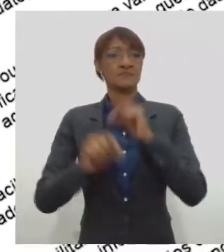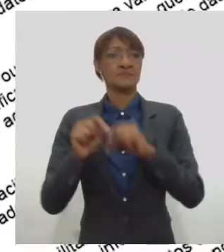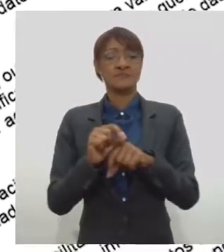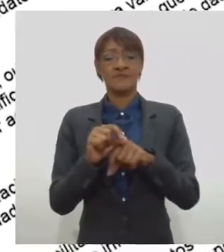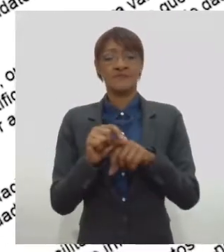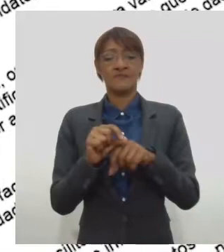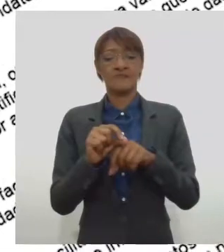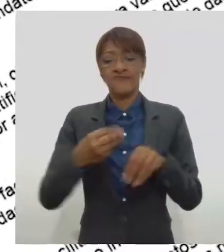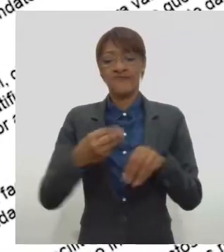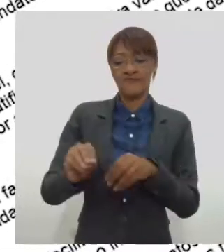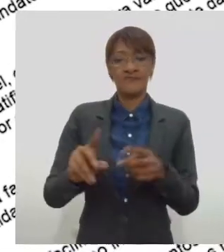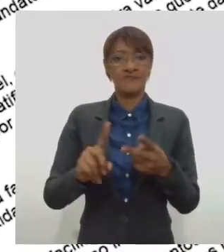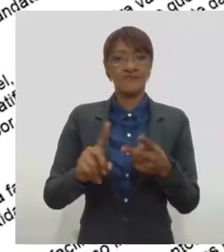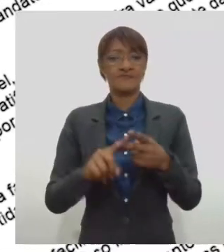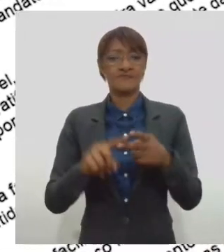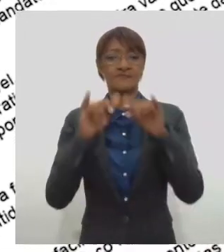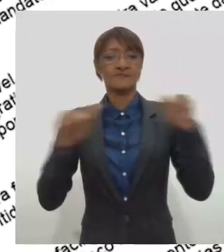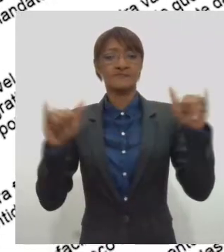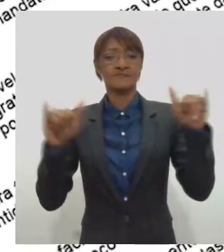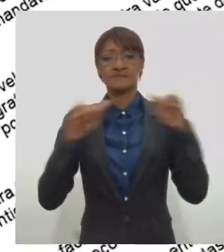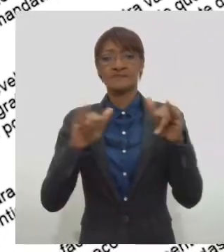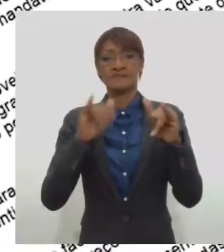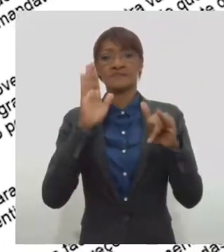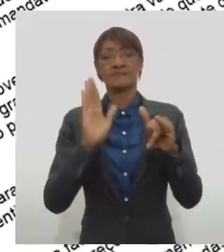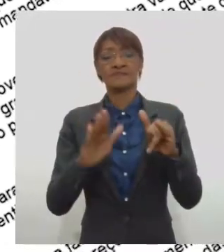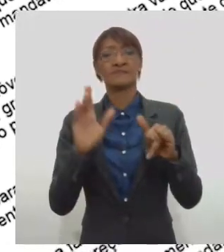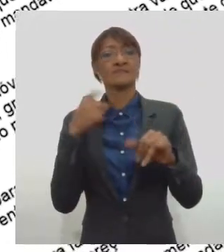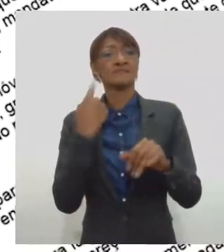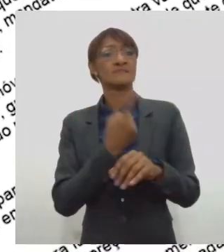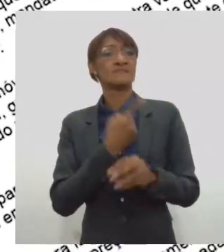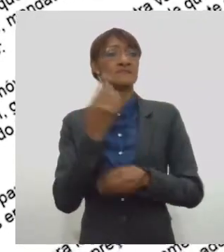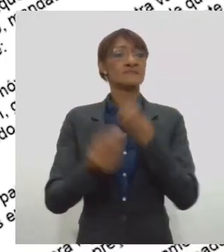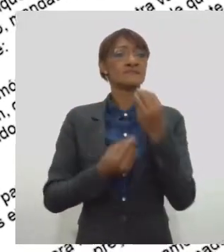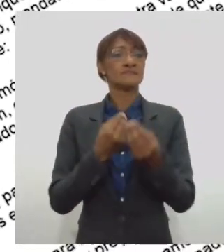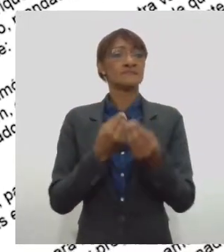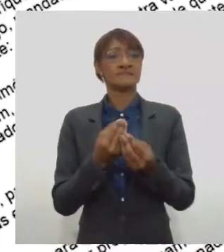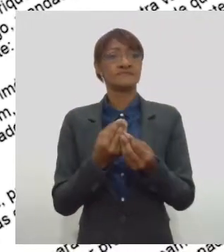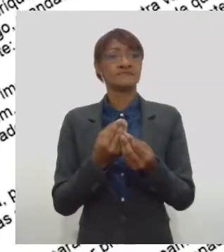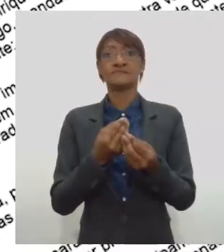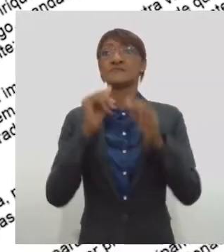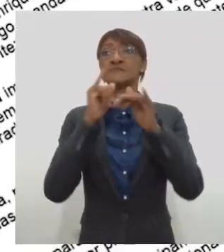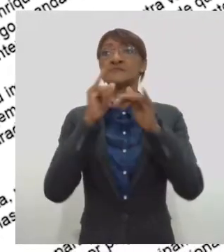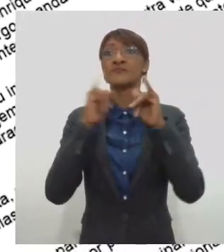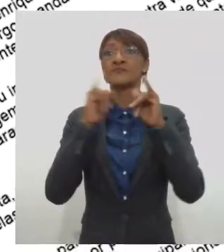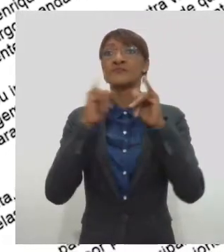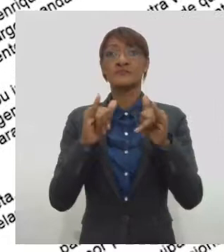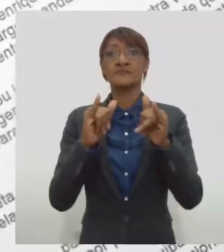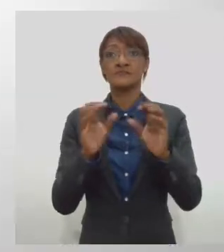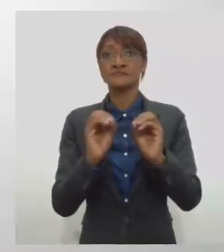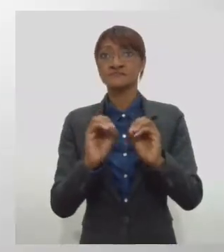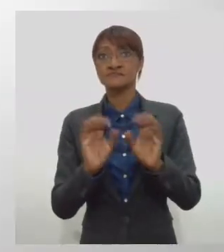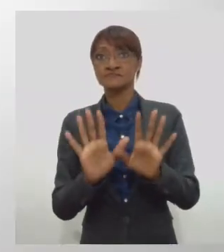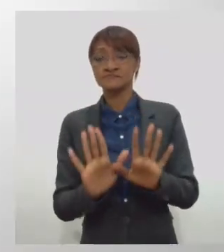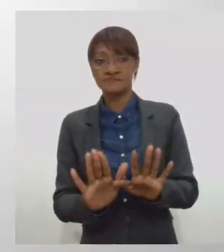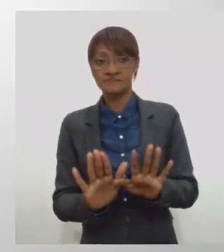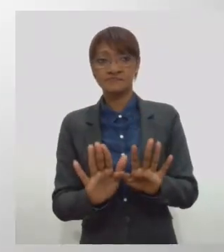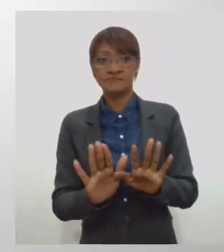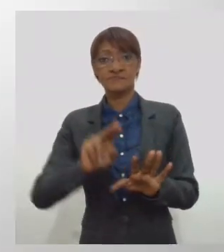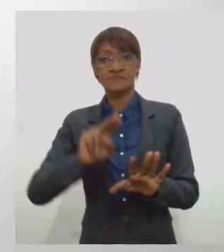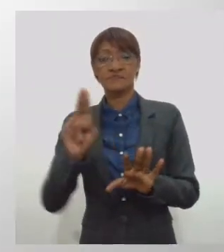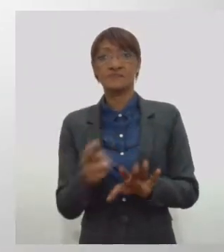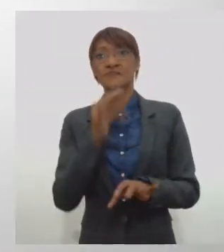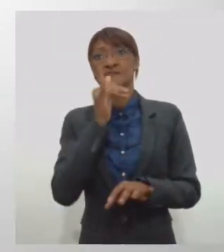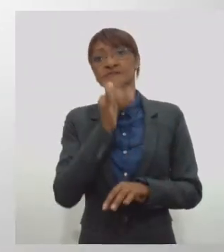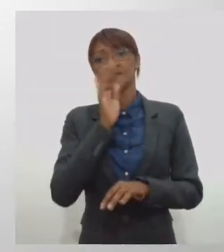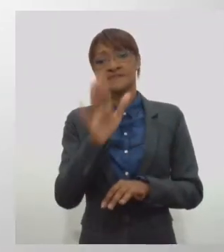finalidade, quando se divulga uma informação que não se podia divulgar, quando deixa de se divulgar uma informação que era obrigada a se divulgar, ou quando, por exemplo,